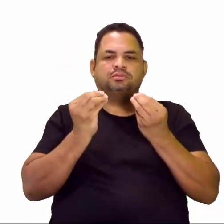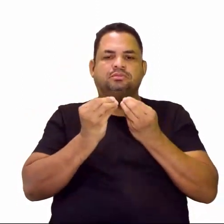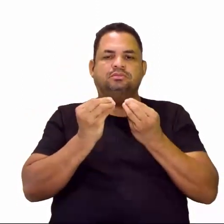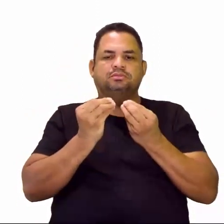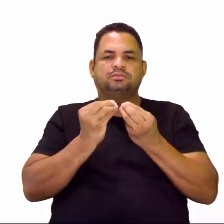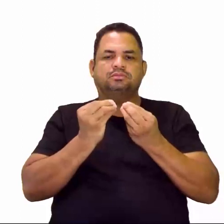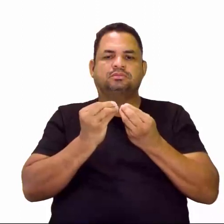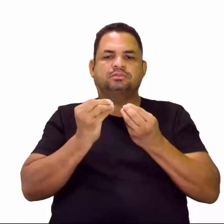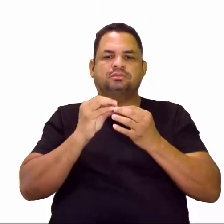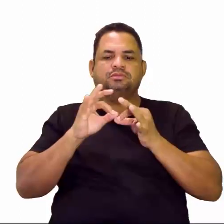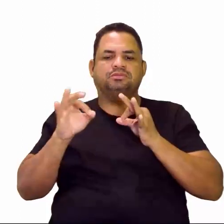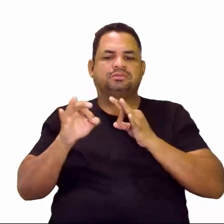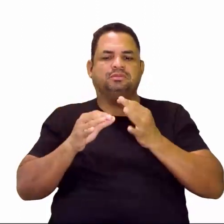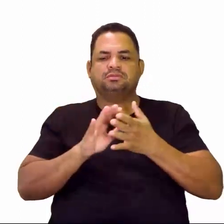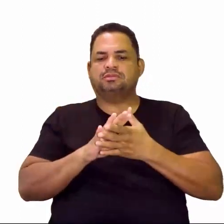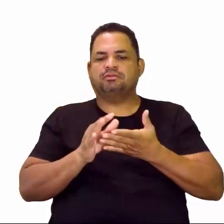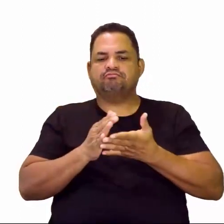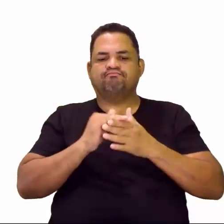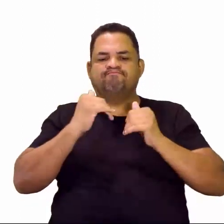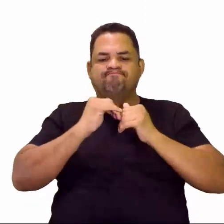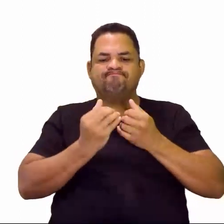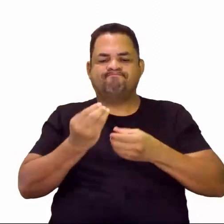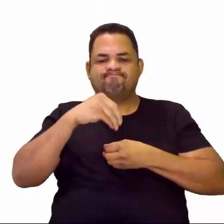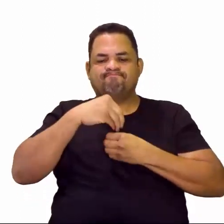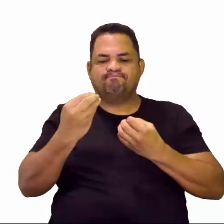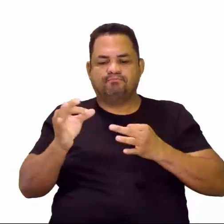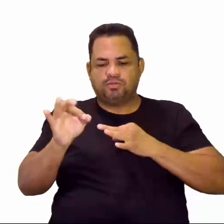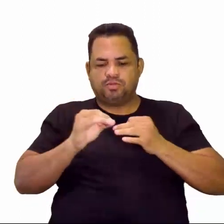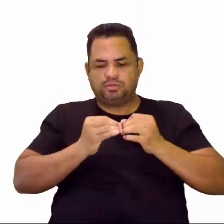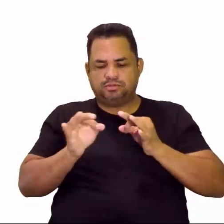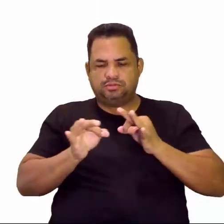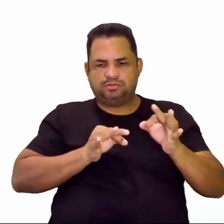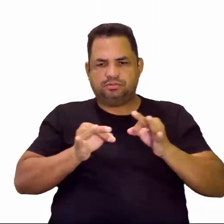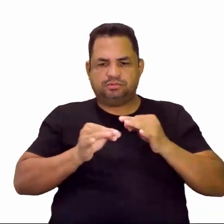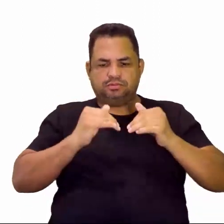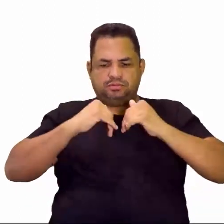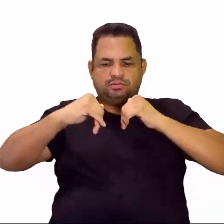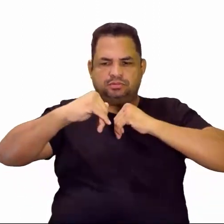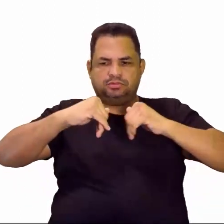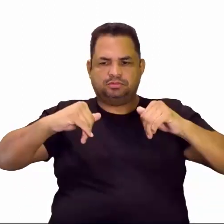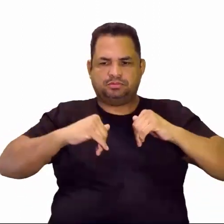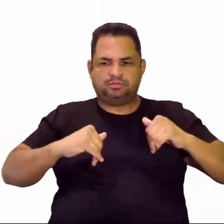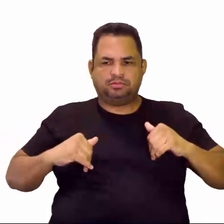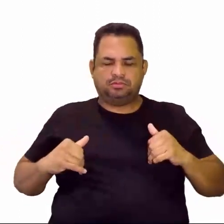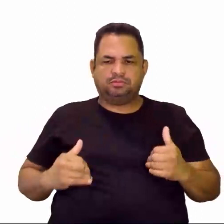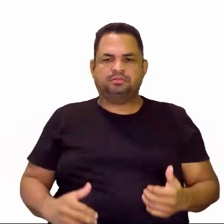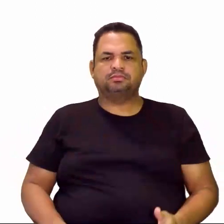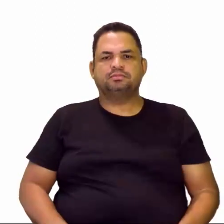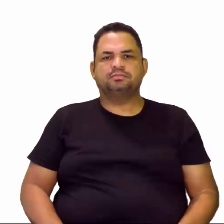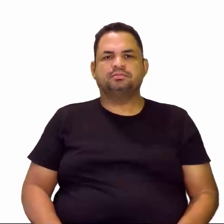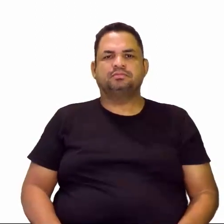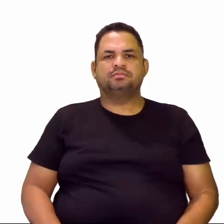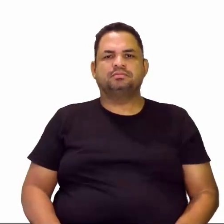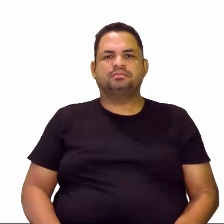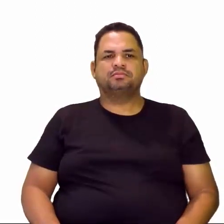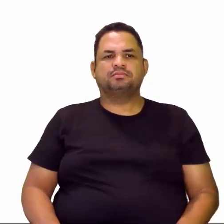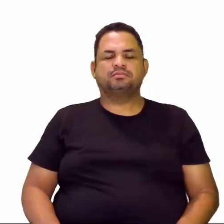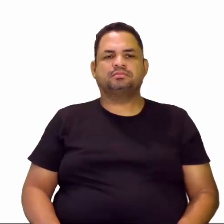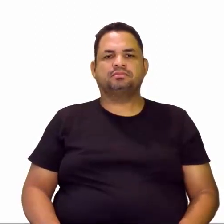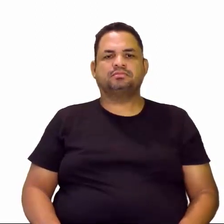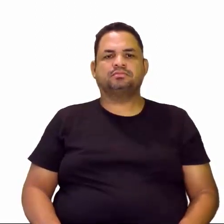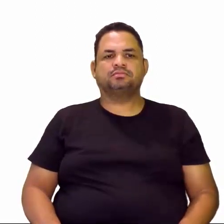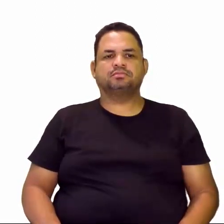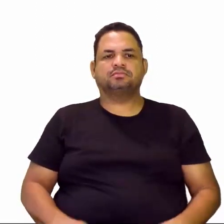moléculas estão desorganizadas, elas estão separadas umas das outras.